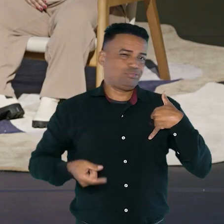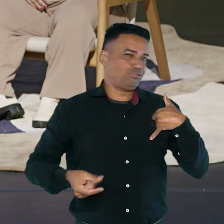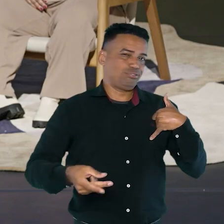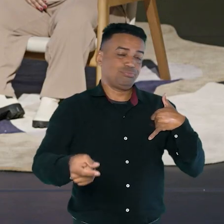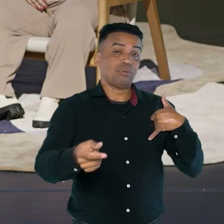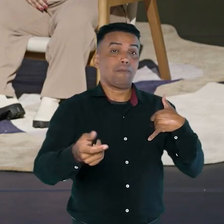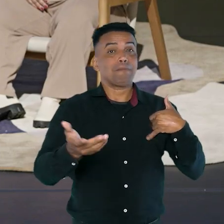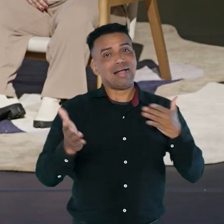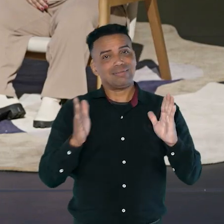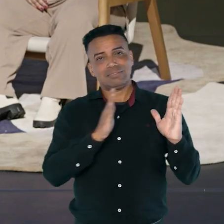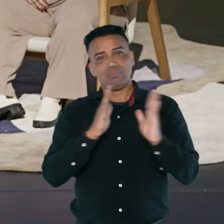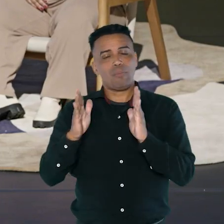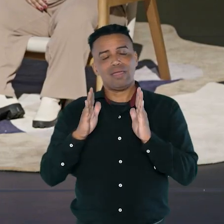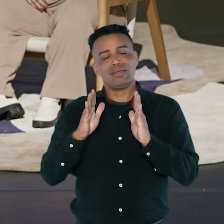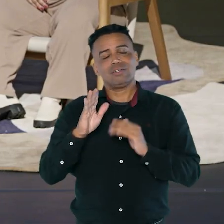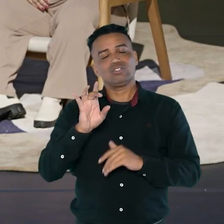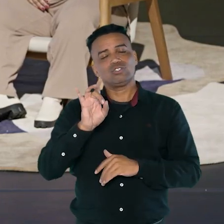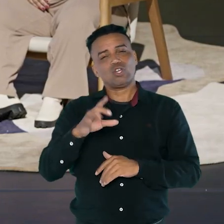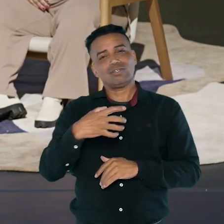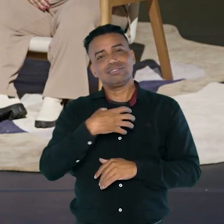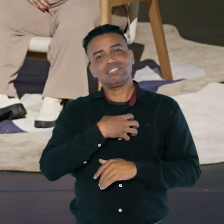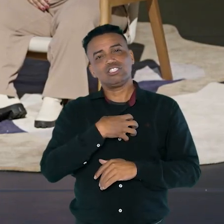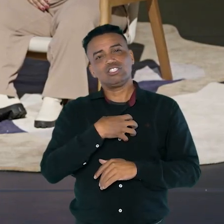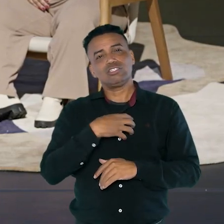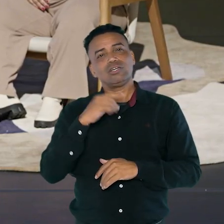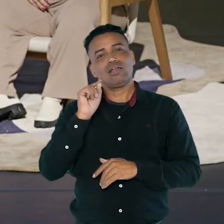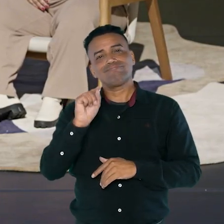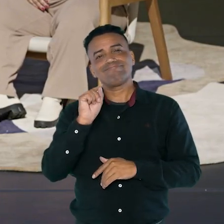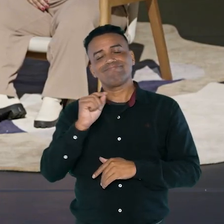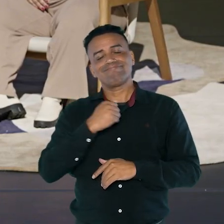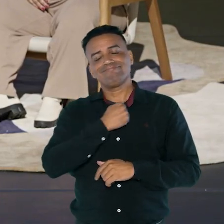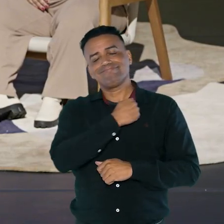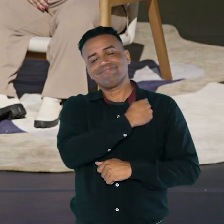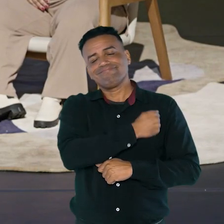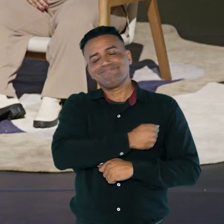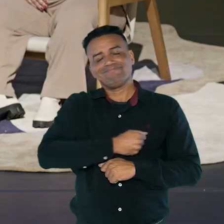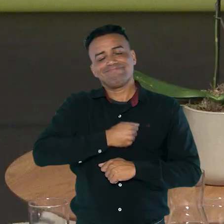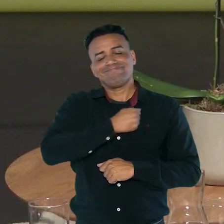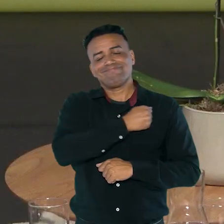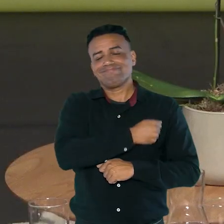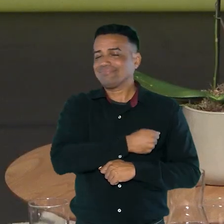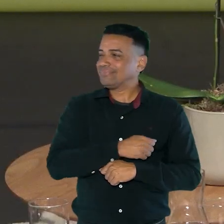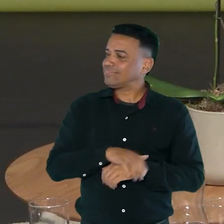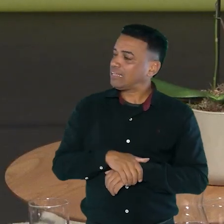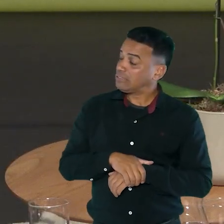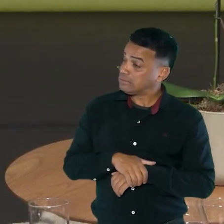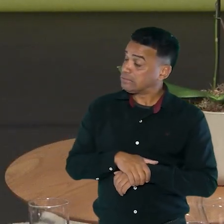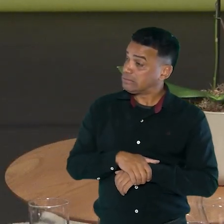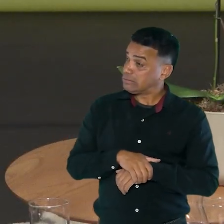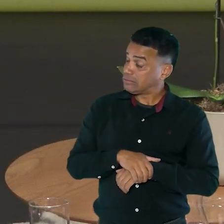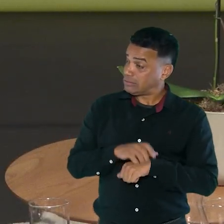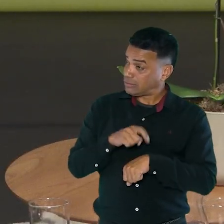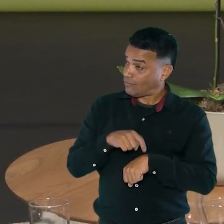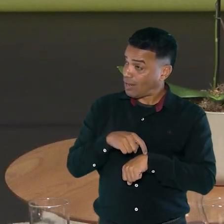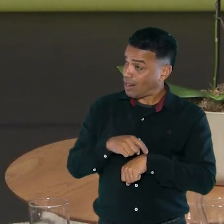momento, nós vamos sentir saudades. Firmeza? Ele faz poesia até no